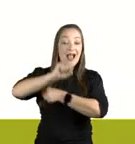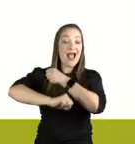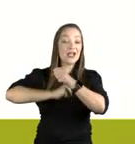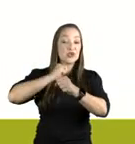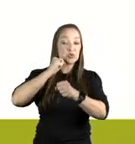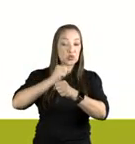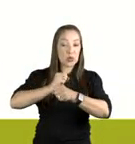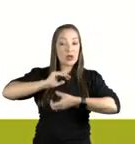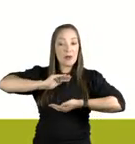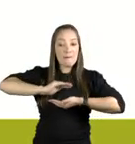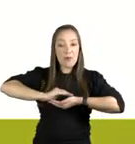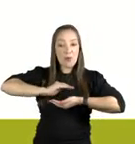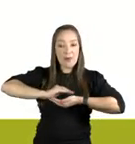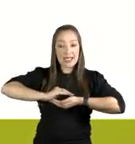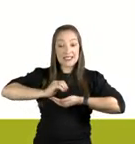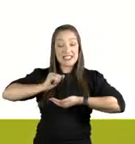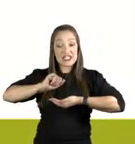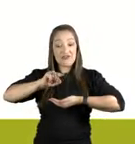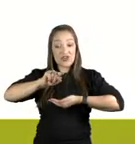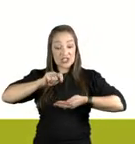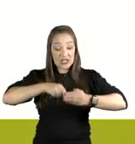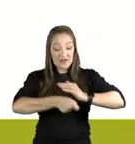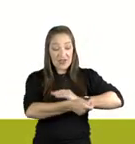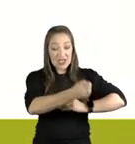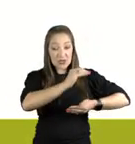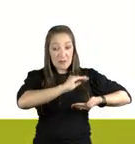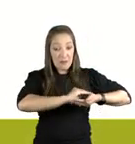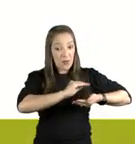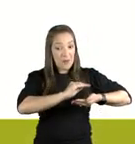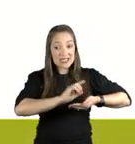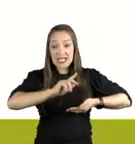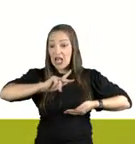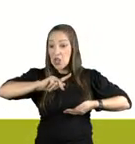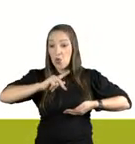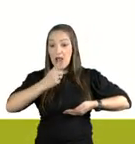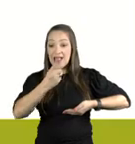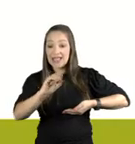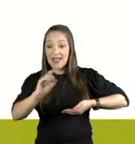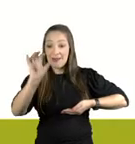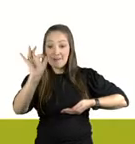quem investe na poupança não investe com 10% ao ano, investe com